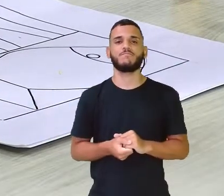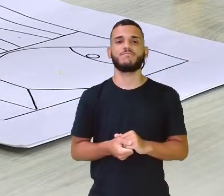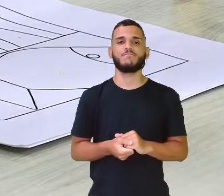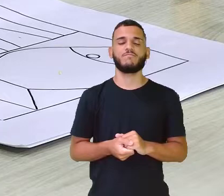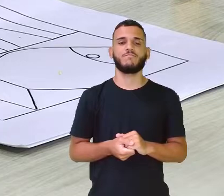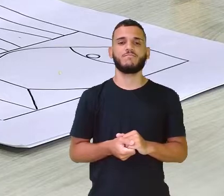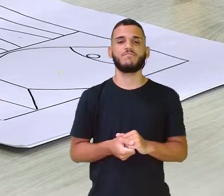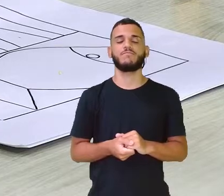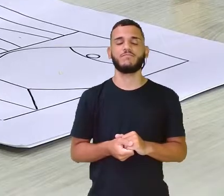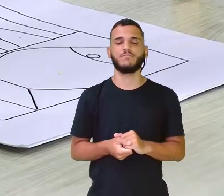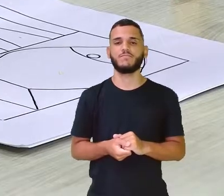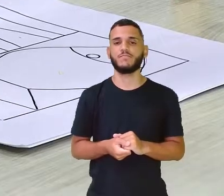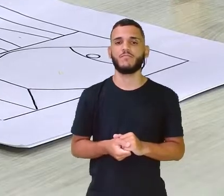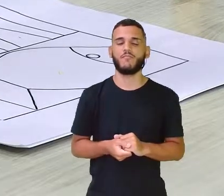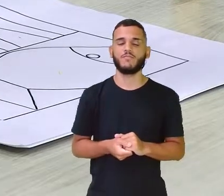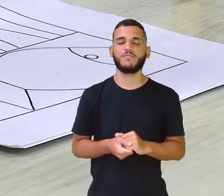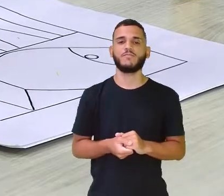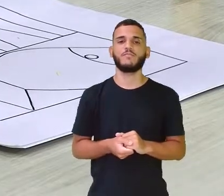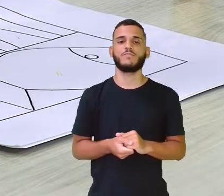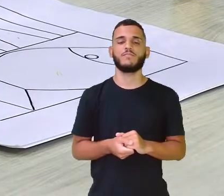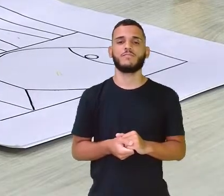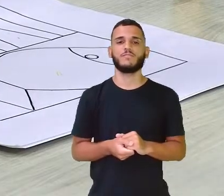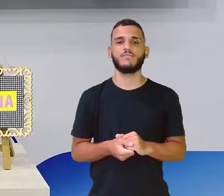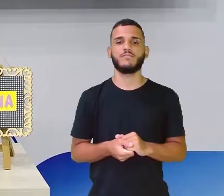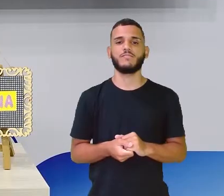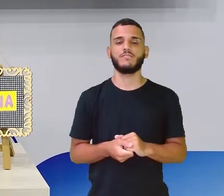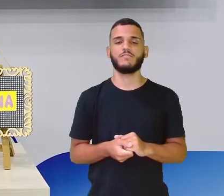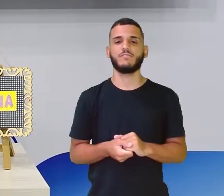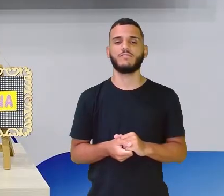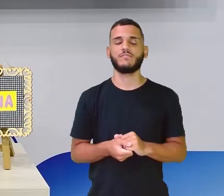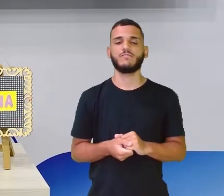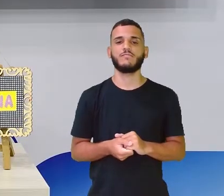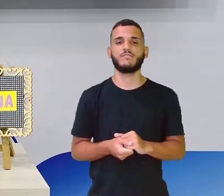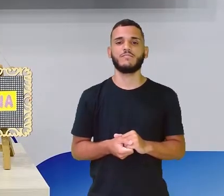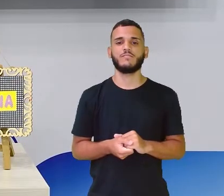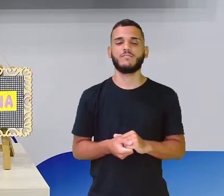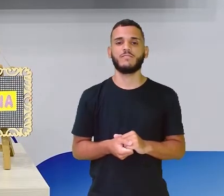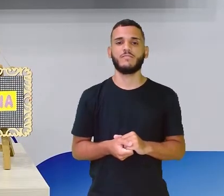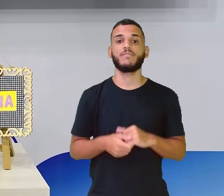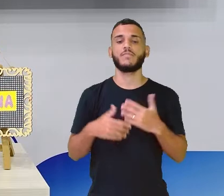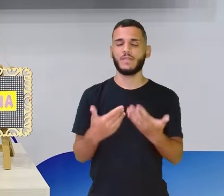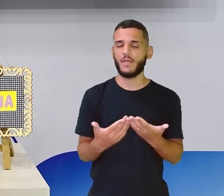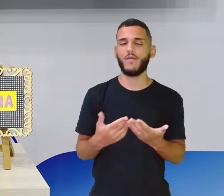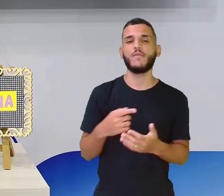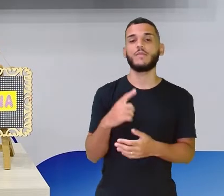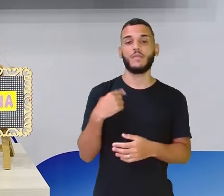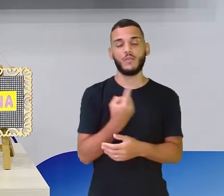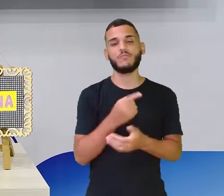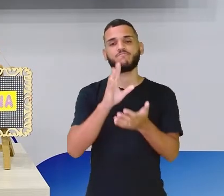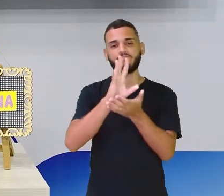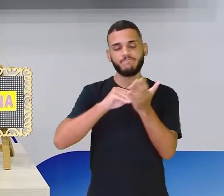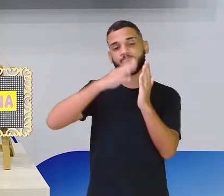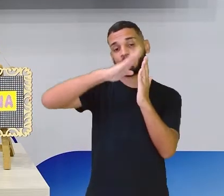Acabei pintando errado aqui, mas não tem nada não. A gente ajeita. O ideal quando a gente vai fazer a pintura é